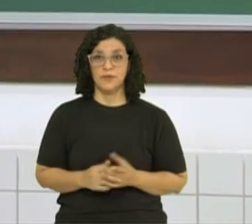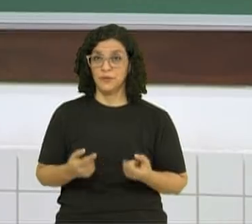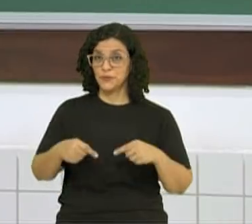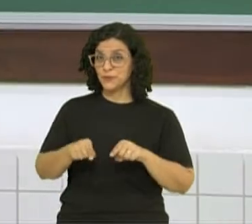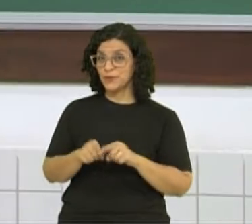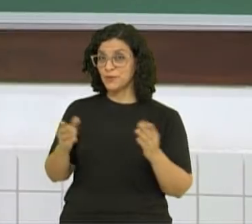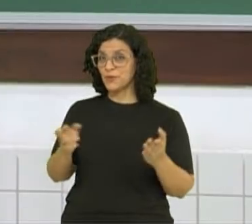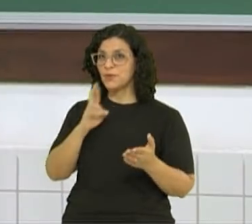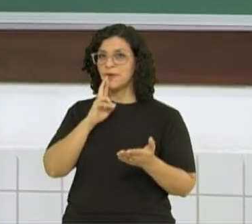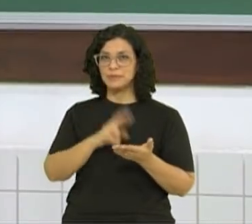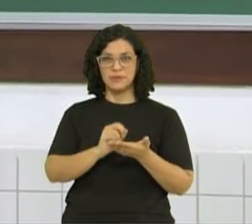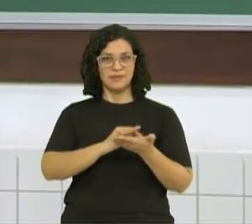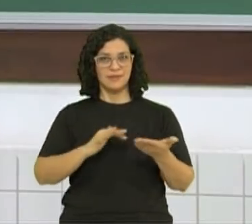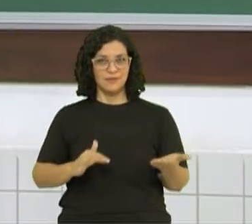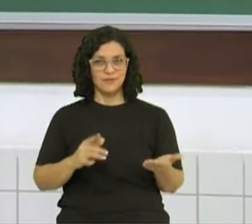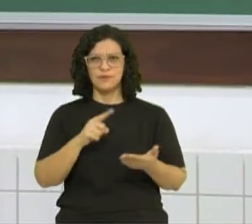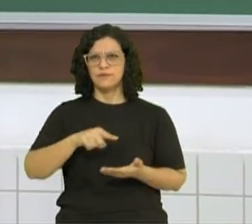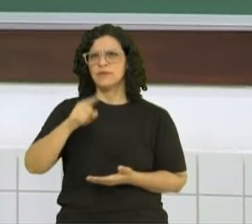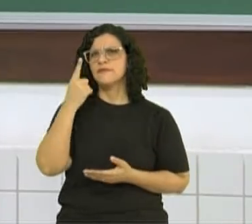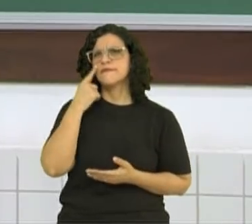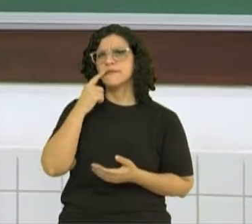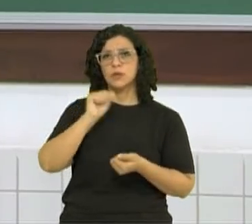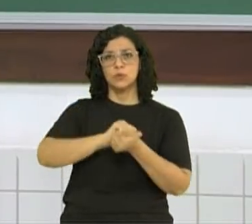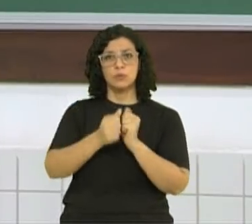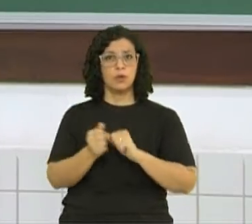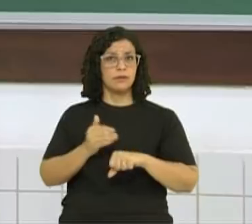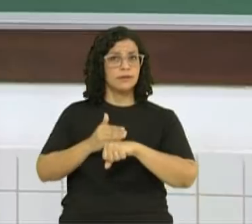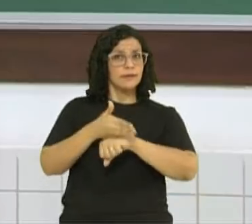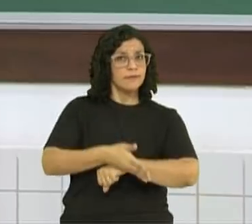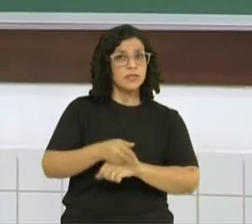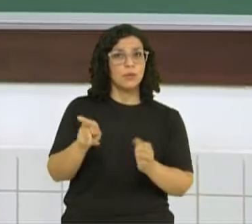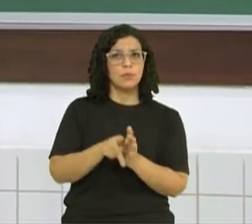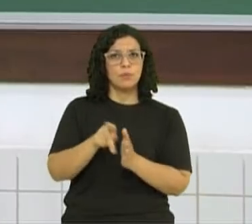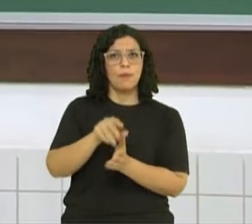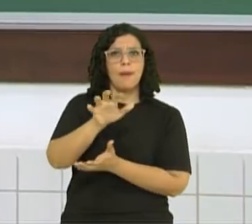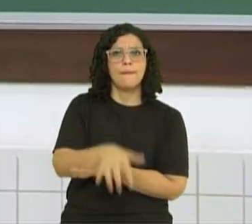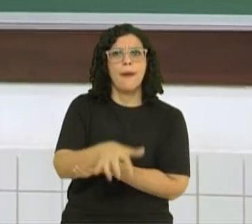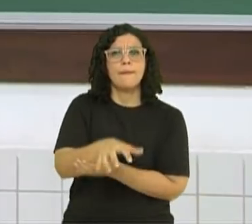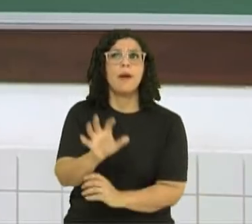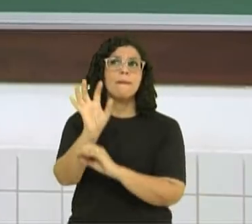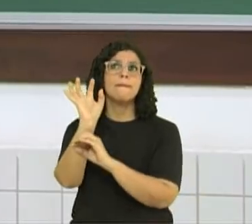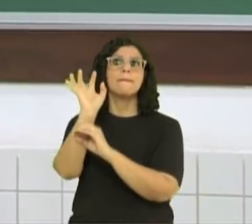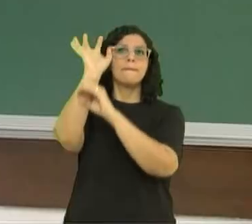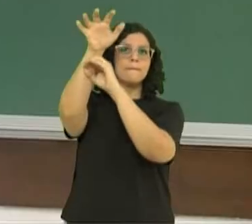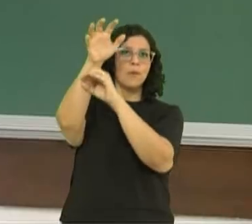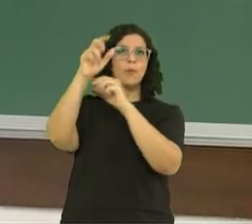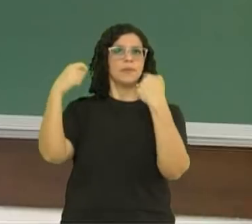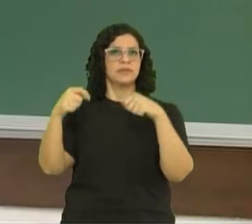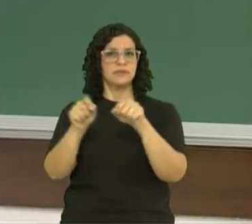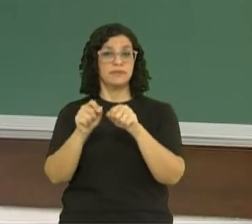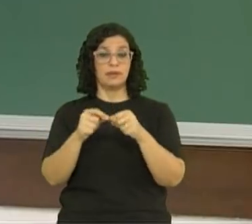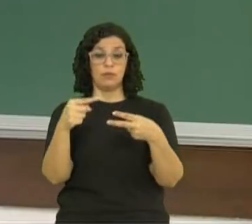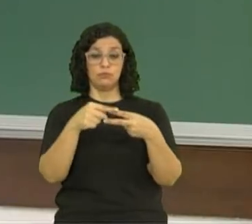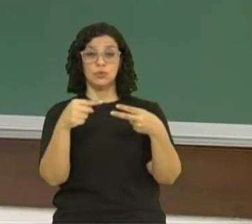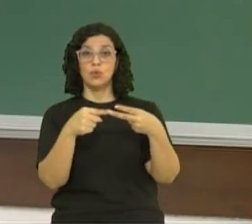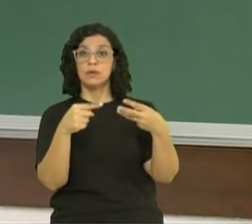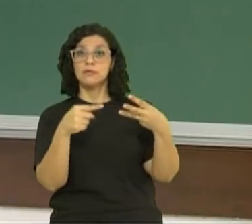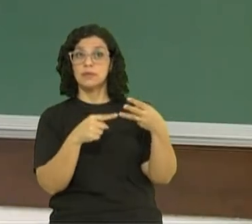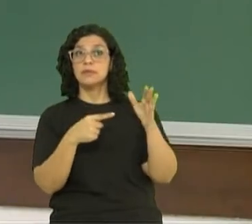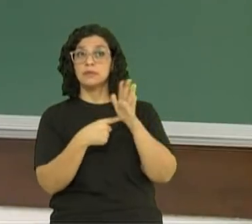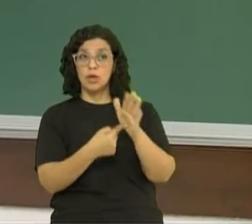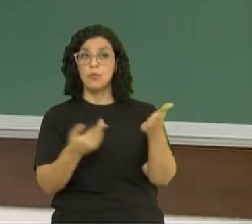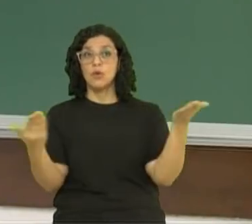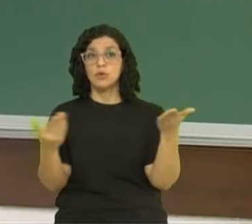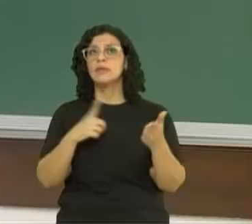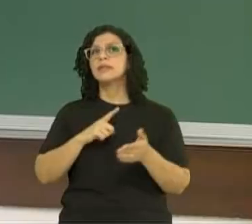Retornando então, galera, com a correção do exercício, né, que são os esportes de invasão, que a ideia é fazer cesta, né? Então temos 3 esportes aqui retratados que nós